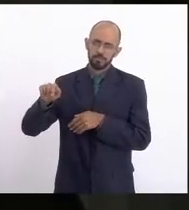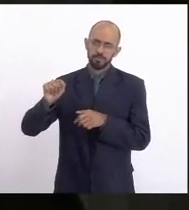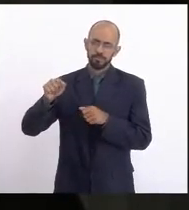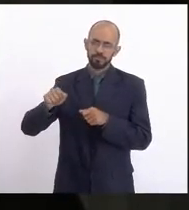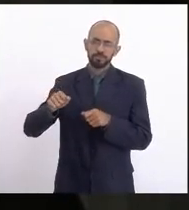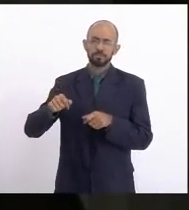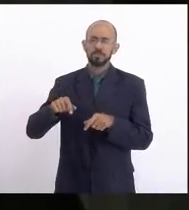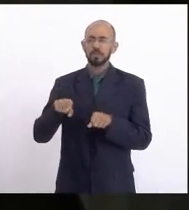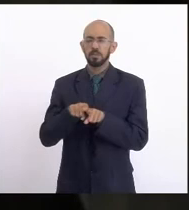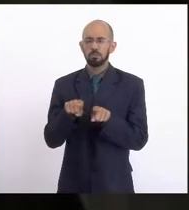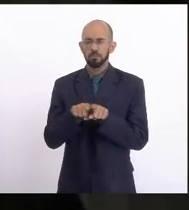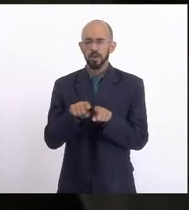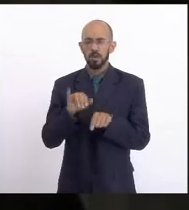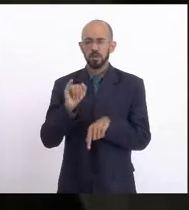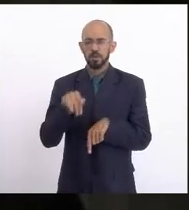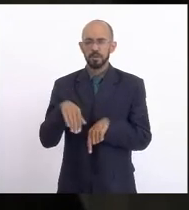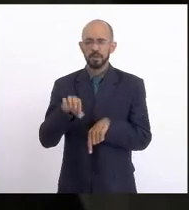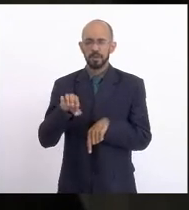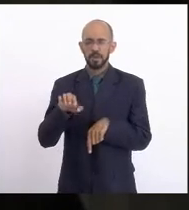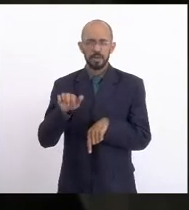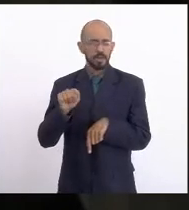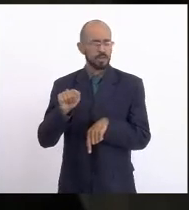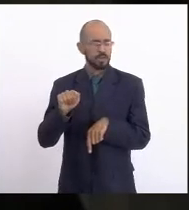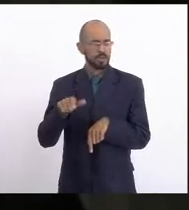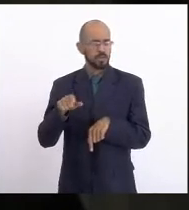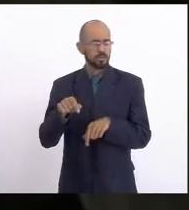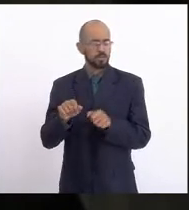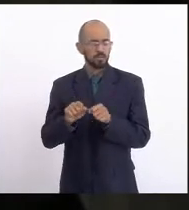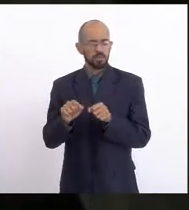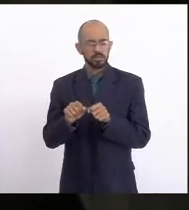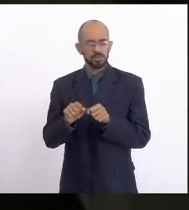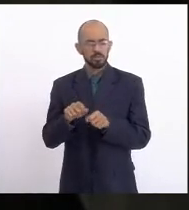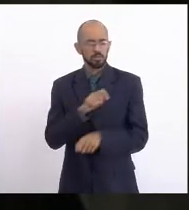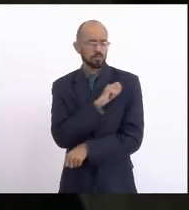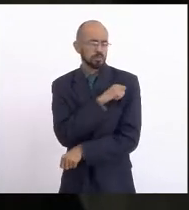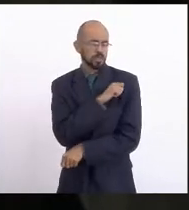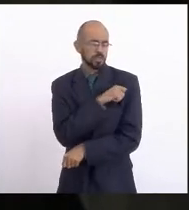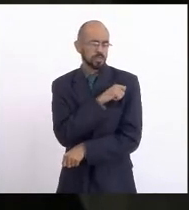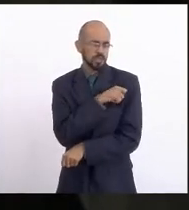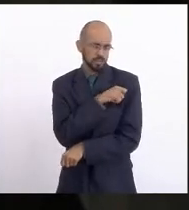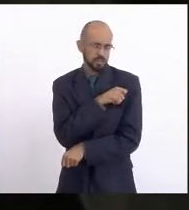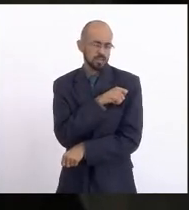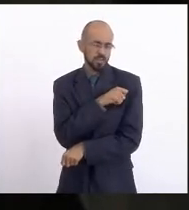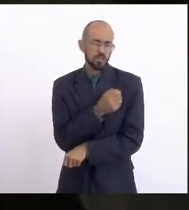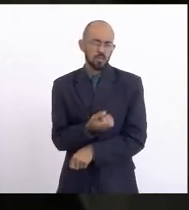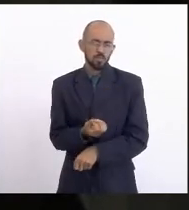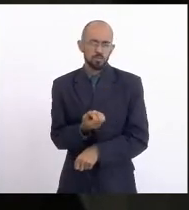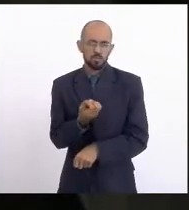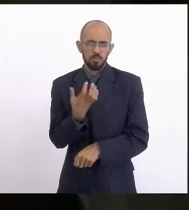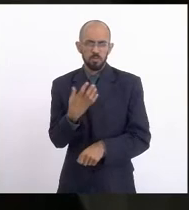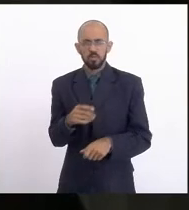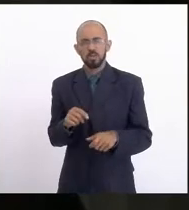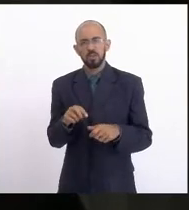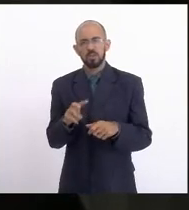o INEA, para fazer uma fiscalização consequente, e representará,